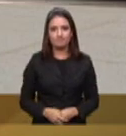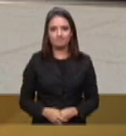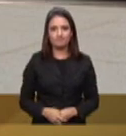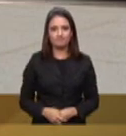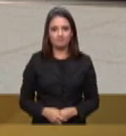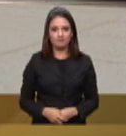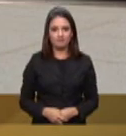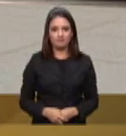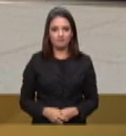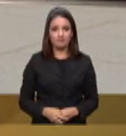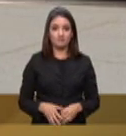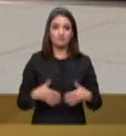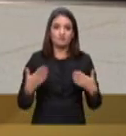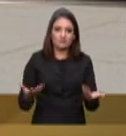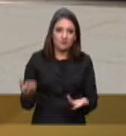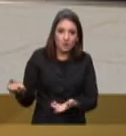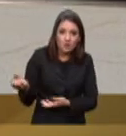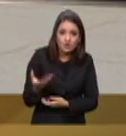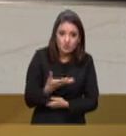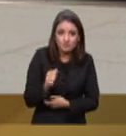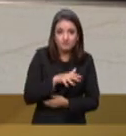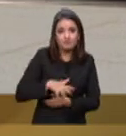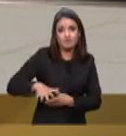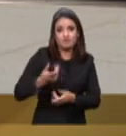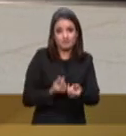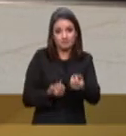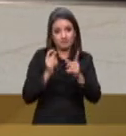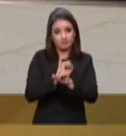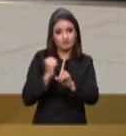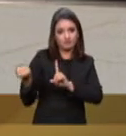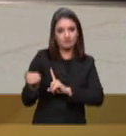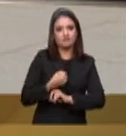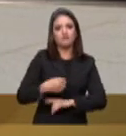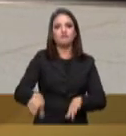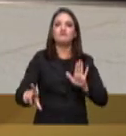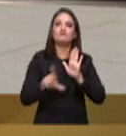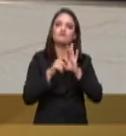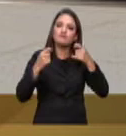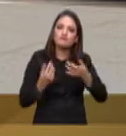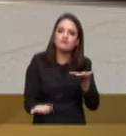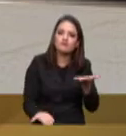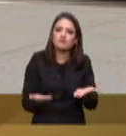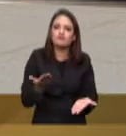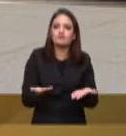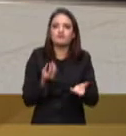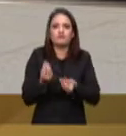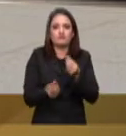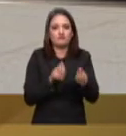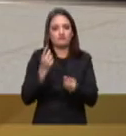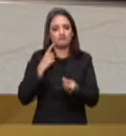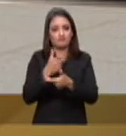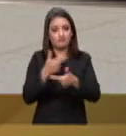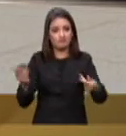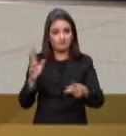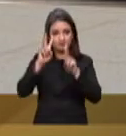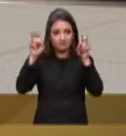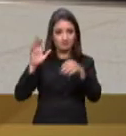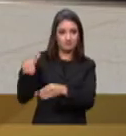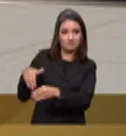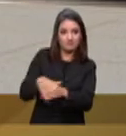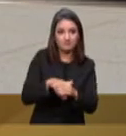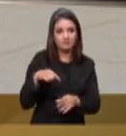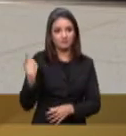então, esse é o novo campo econômico-social no qual a legislação deve buscar o equilíbrio de condições em matéria eleitoral. E nós, como